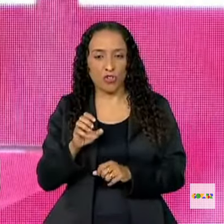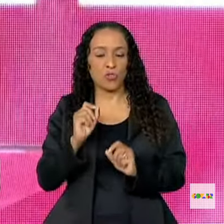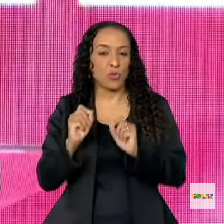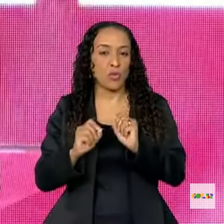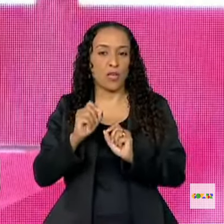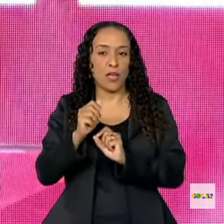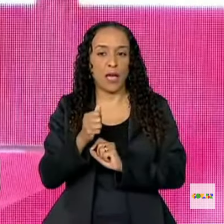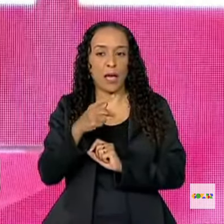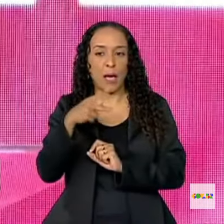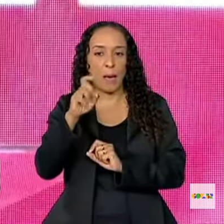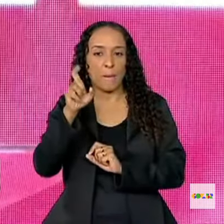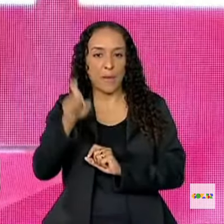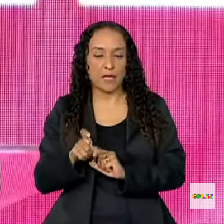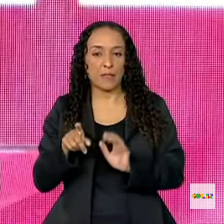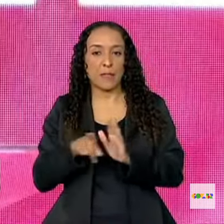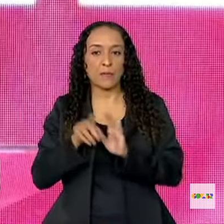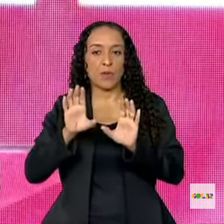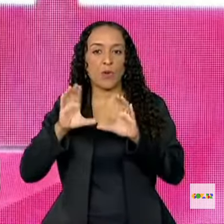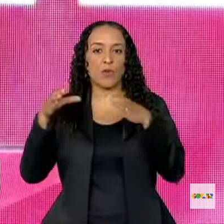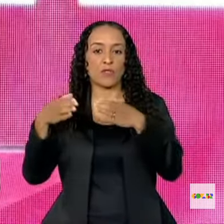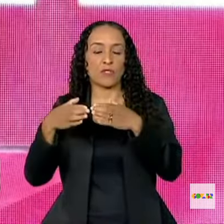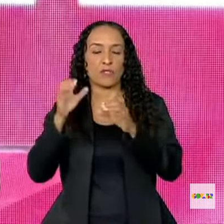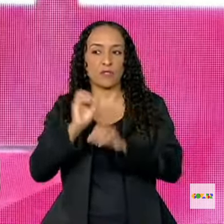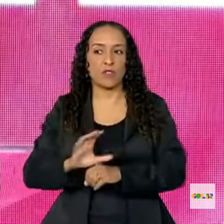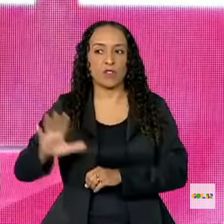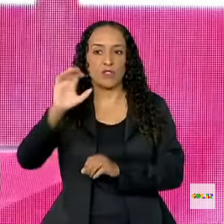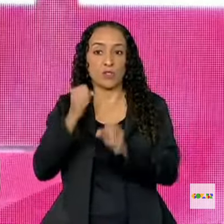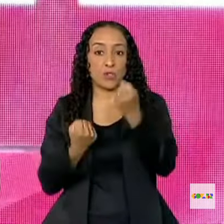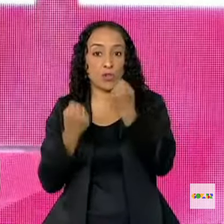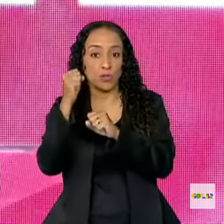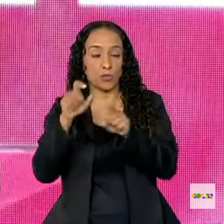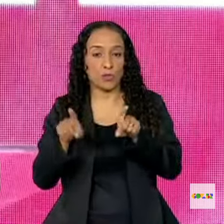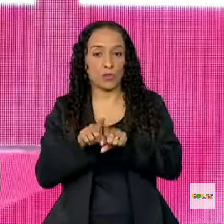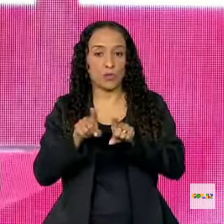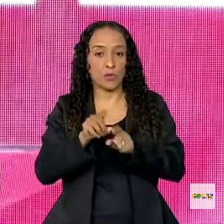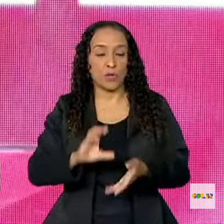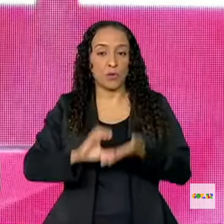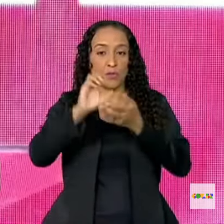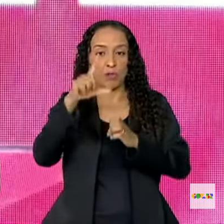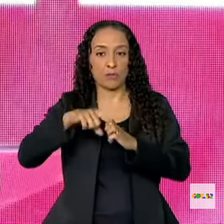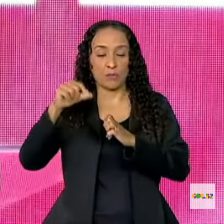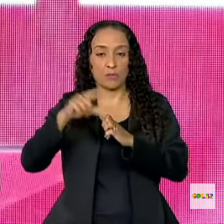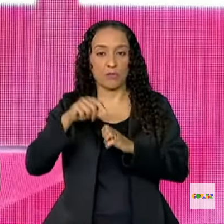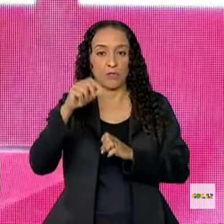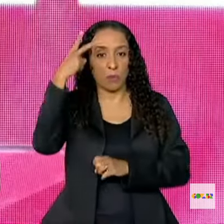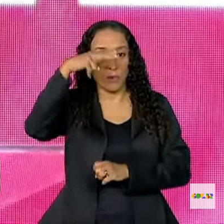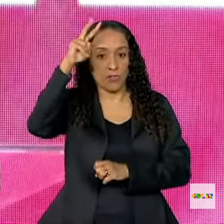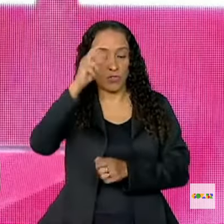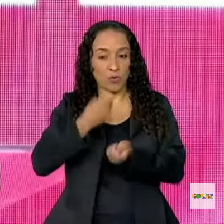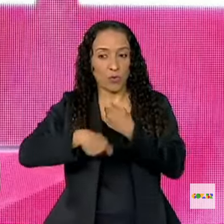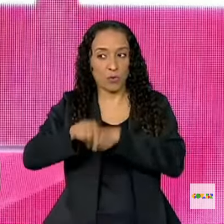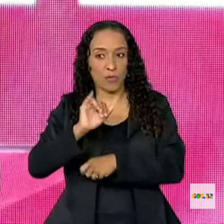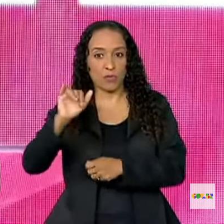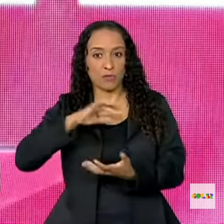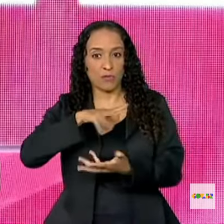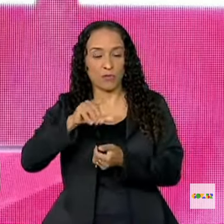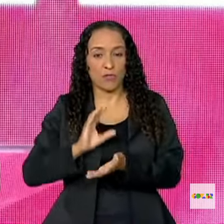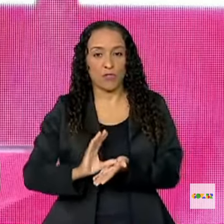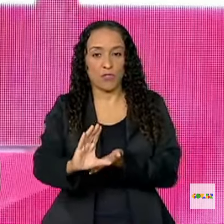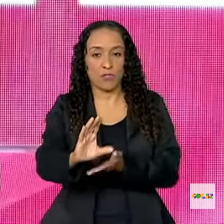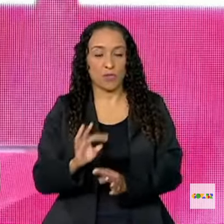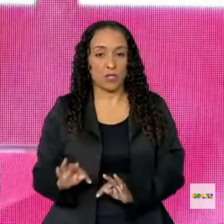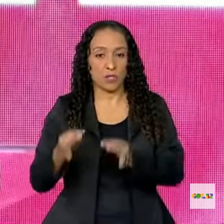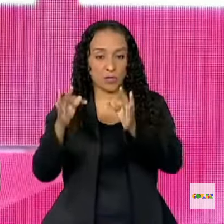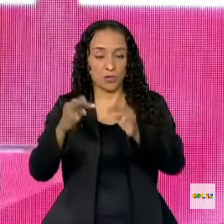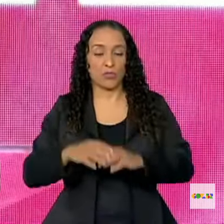e à Confederação Nacional da Indústria e ao conselho Empresarial mexicano de comércio exterior e investimento e